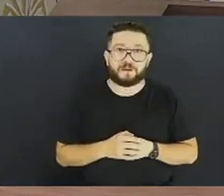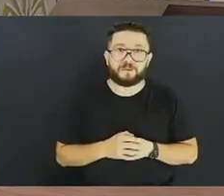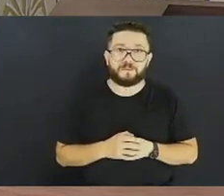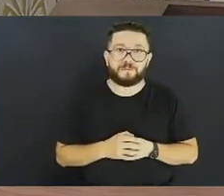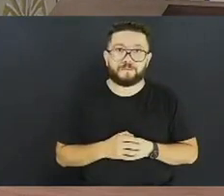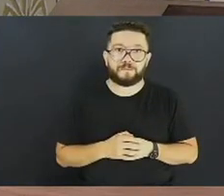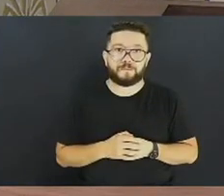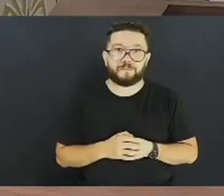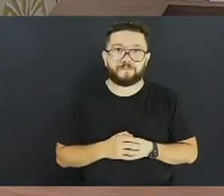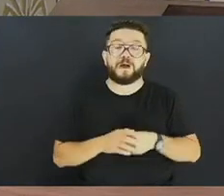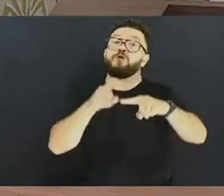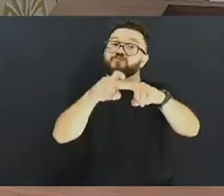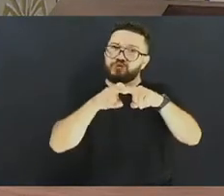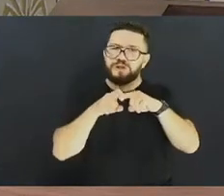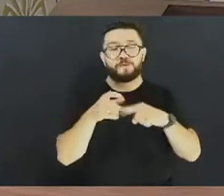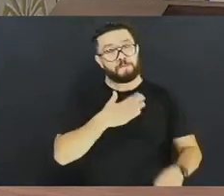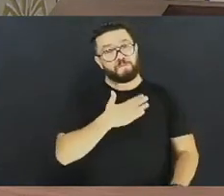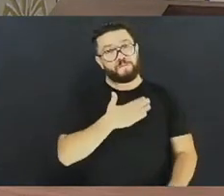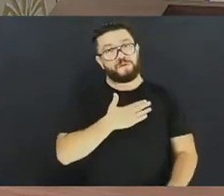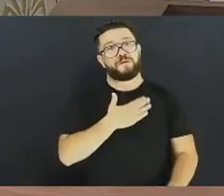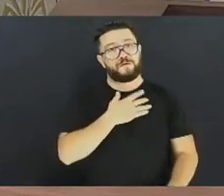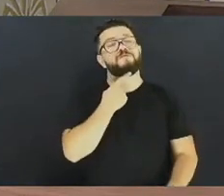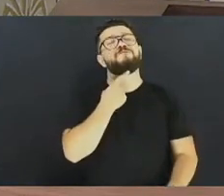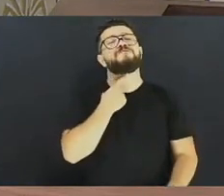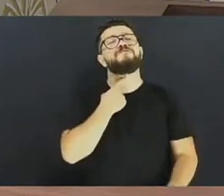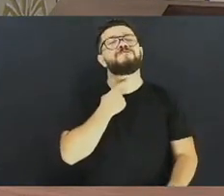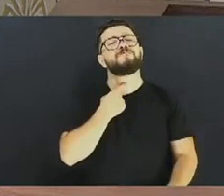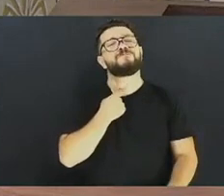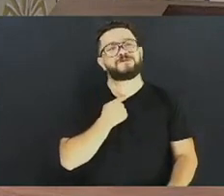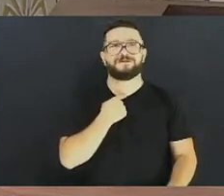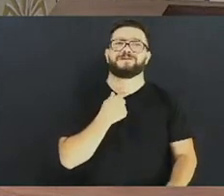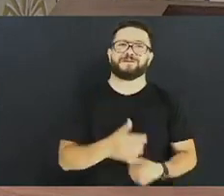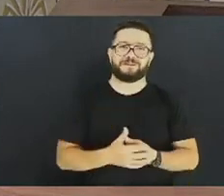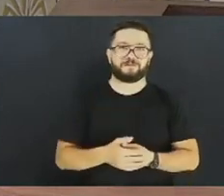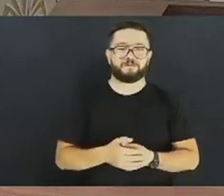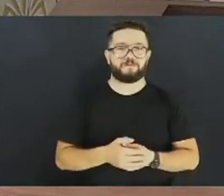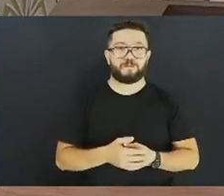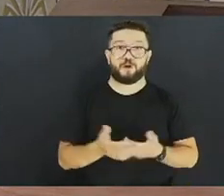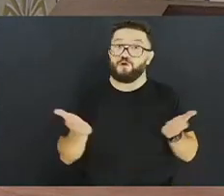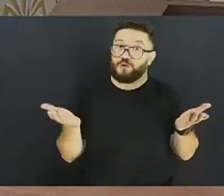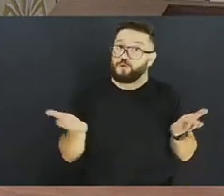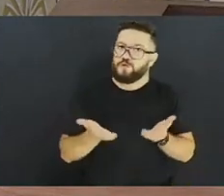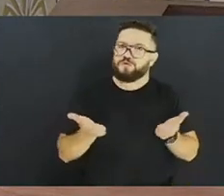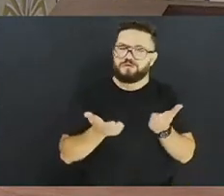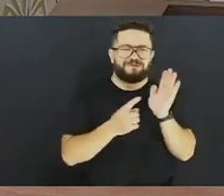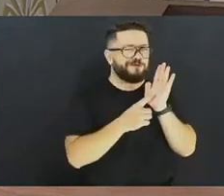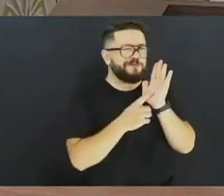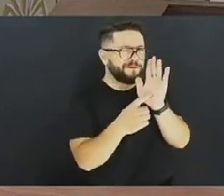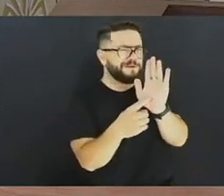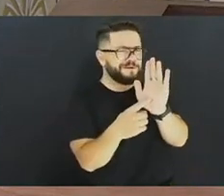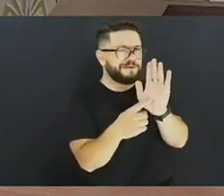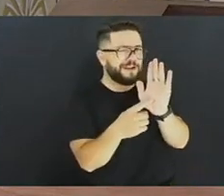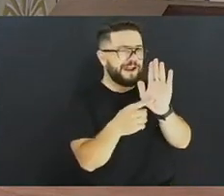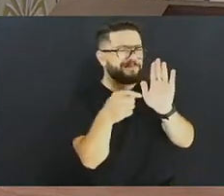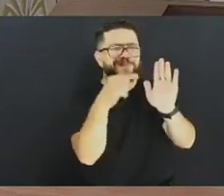É esse o meu desejo. Portanto, hoje eu falo e vou mostrar algumas provas rapidamente,